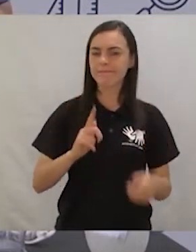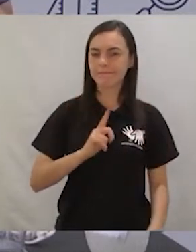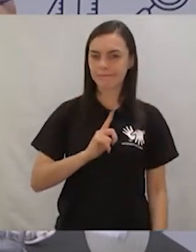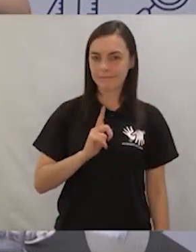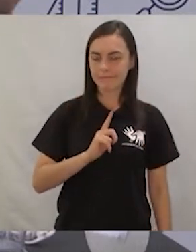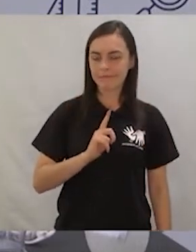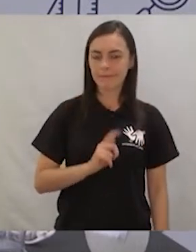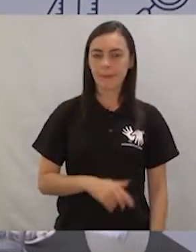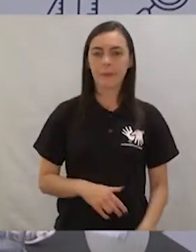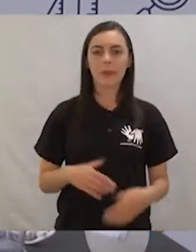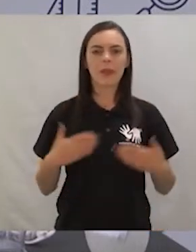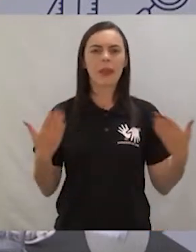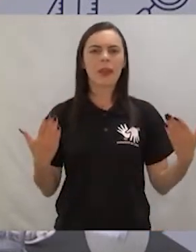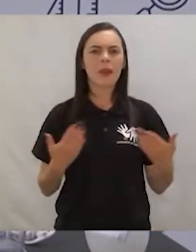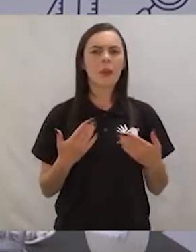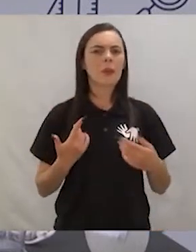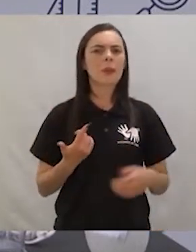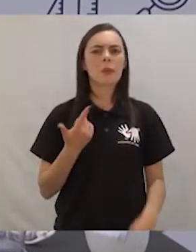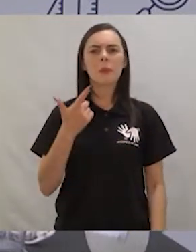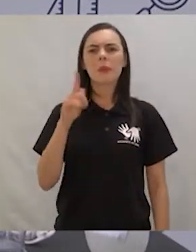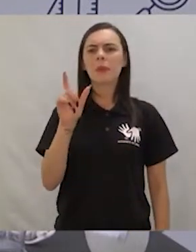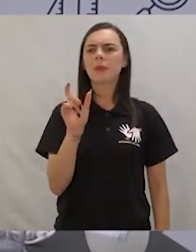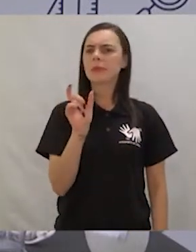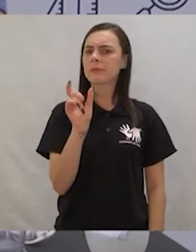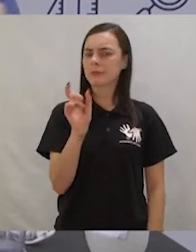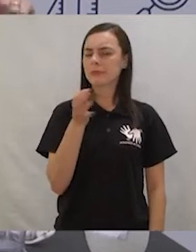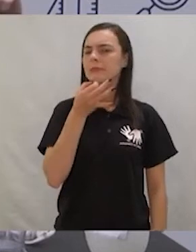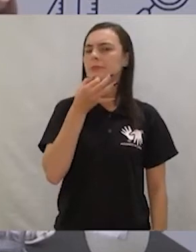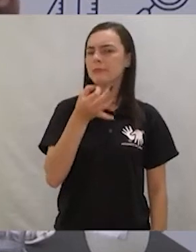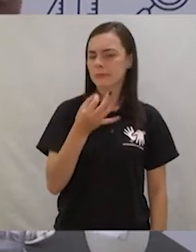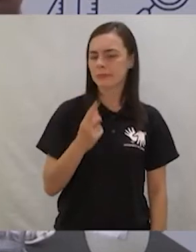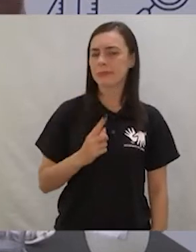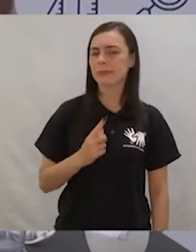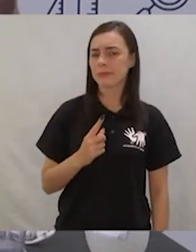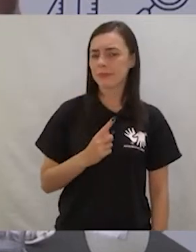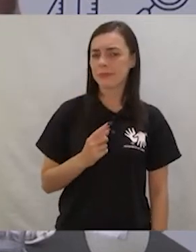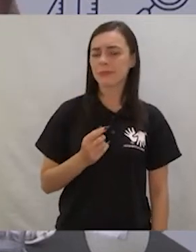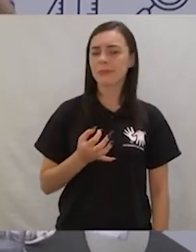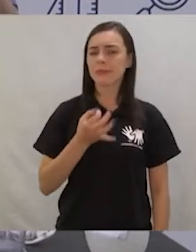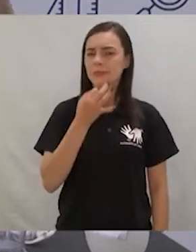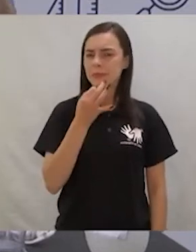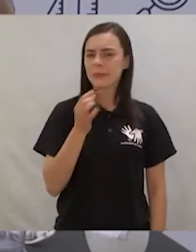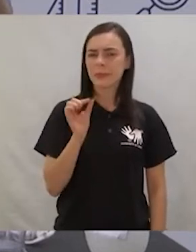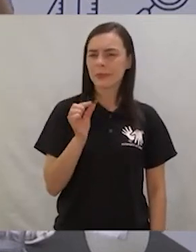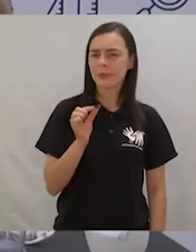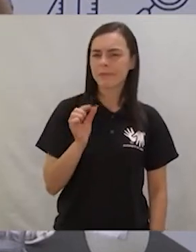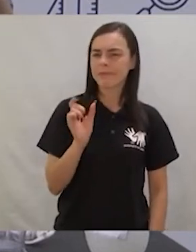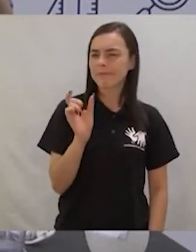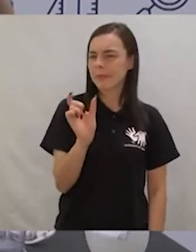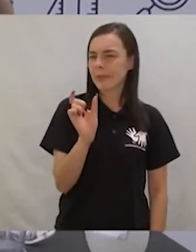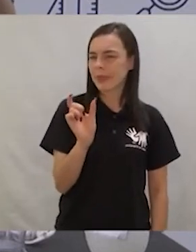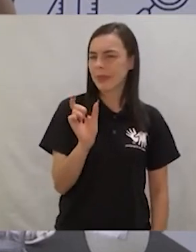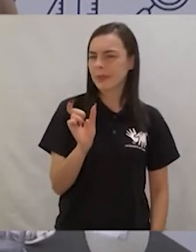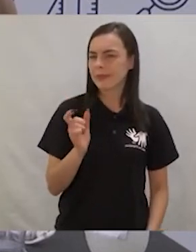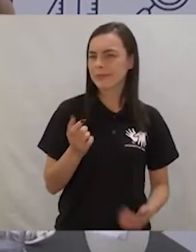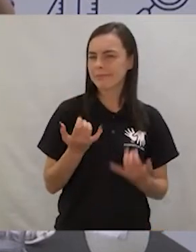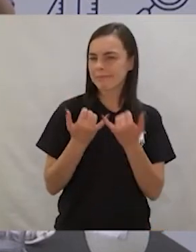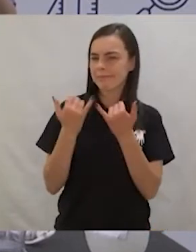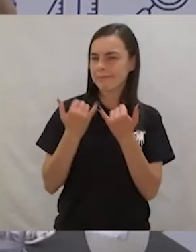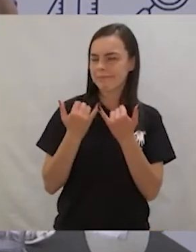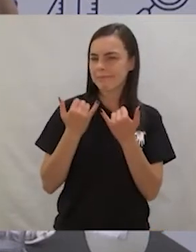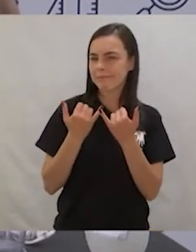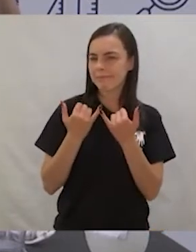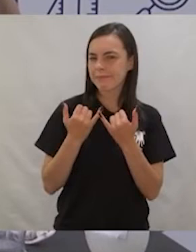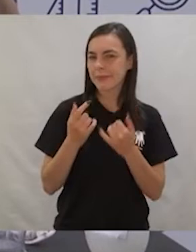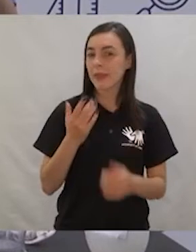palavra? Agora, o que poderia ter mais uma sugestão para vocês aqui? O que vocês acham que a professora vai colocar que termina